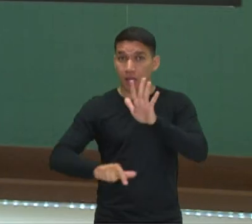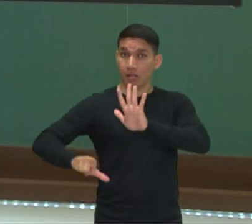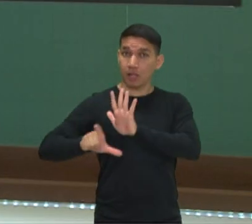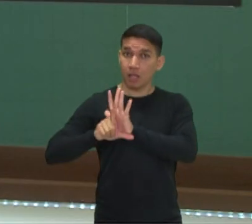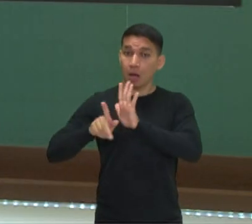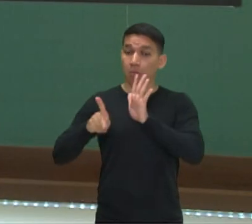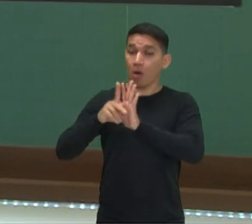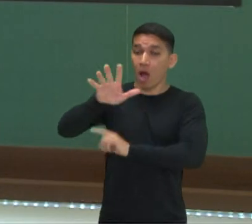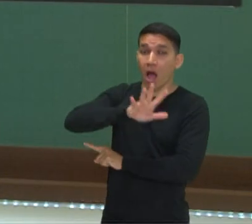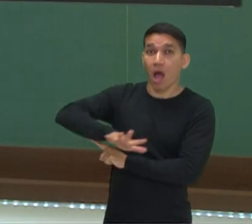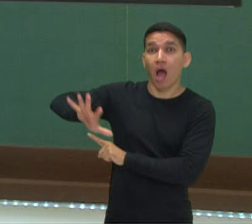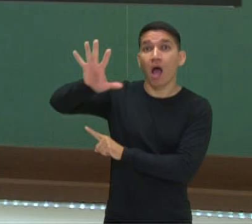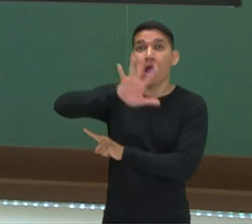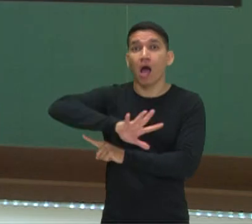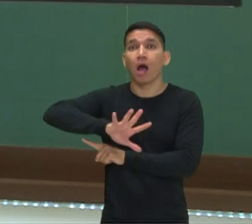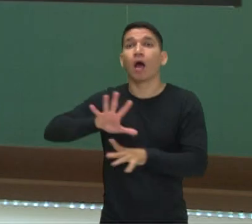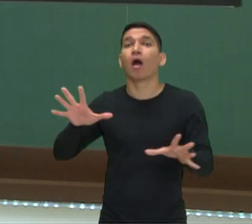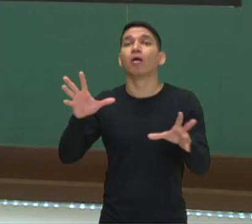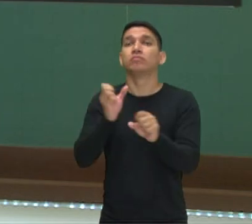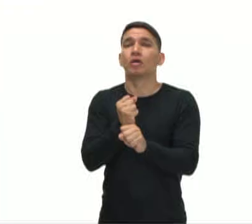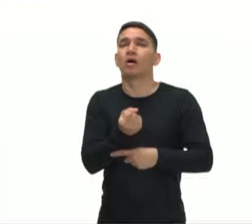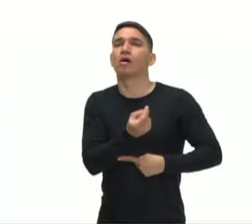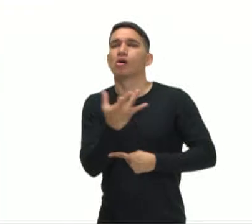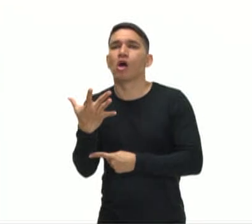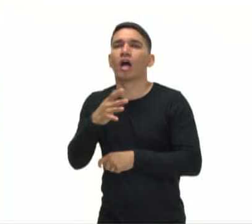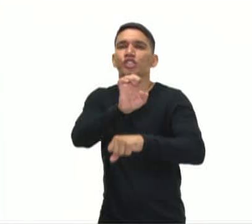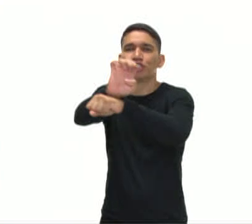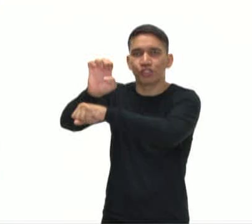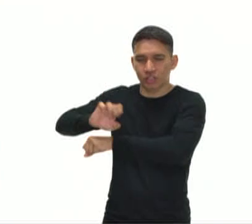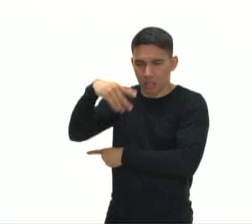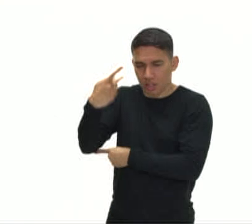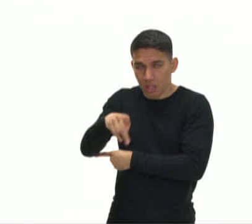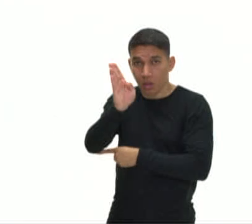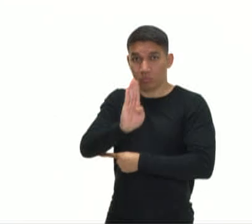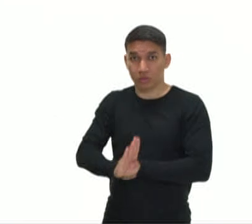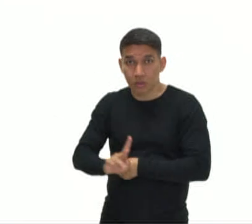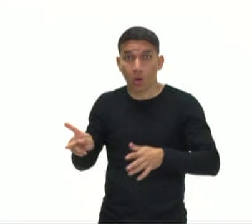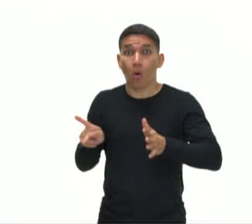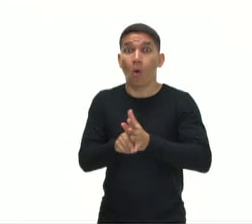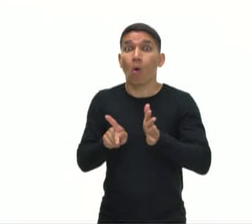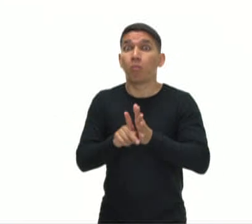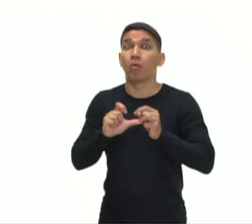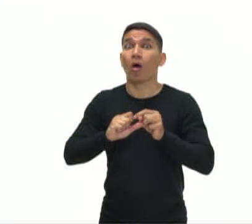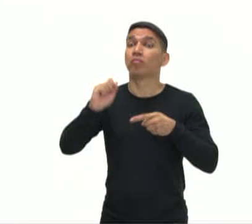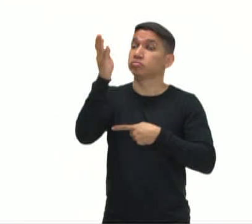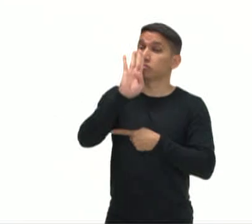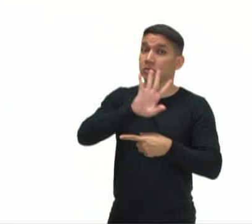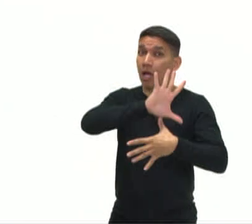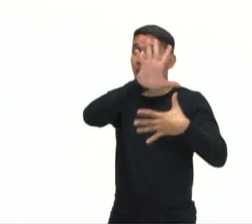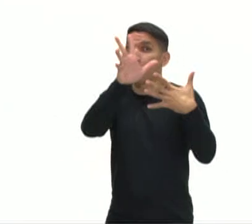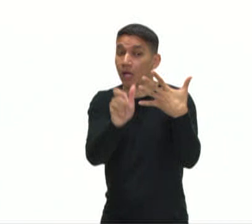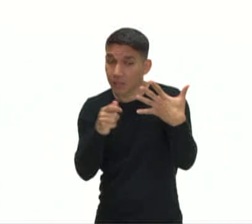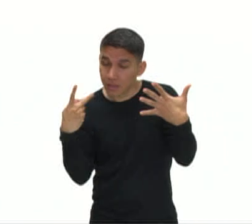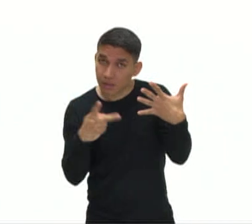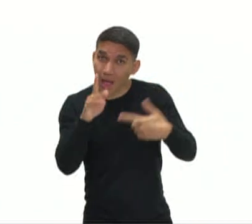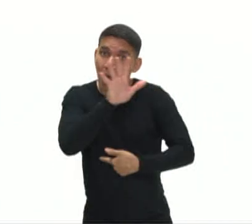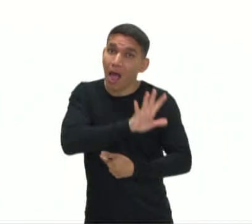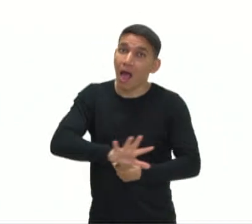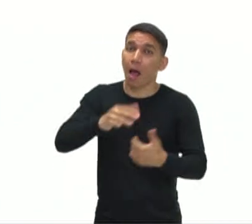área que engloba os 9 estados do Brasil, que pertencem à Bacia Amazônica, reunindo regiões de